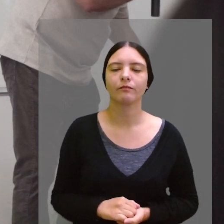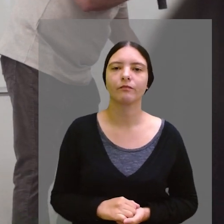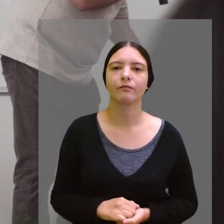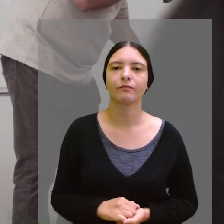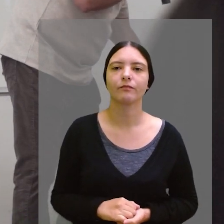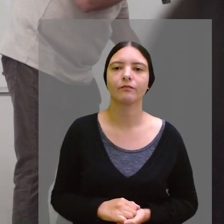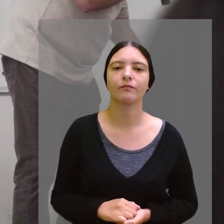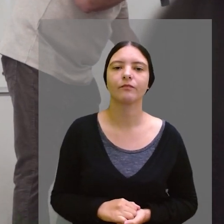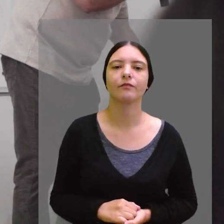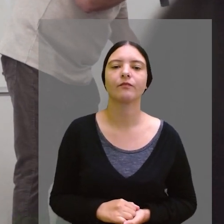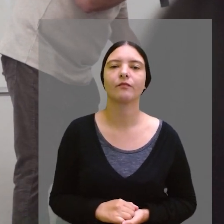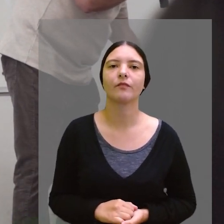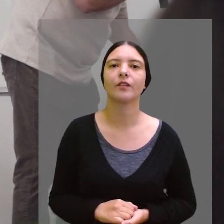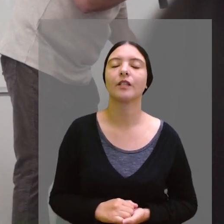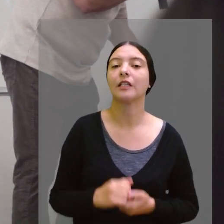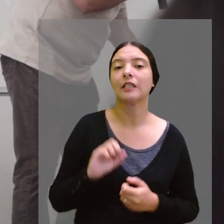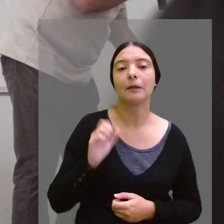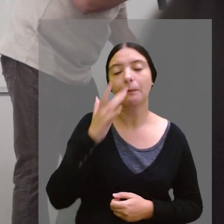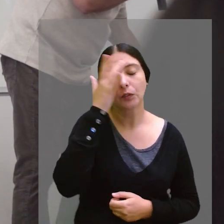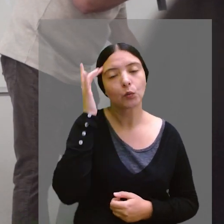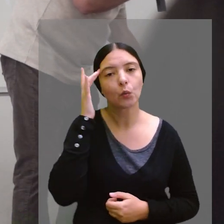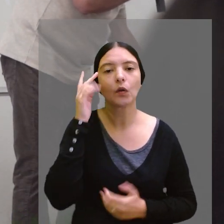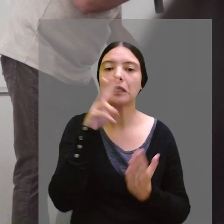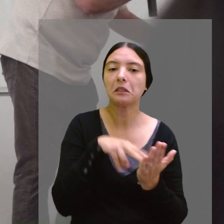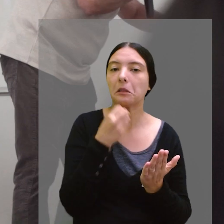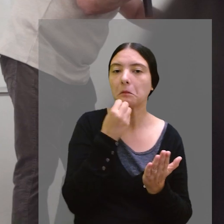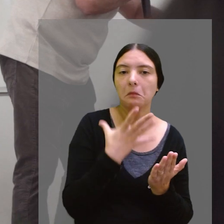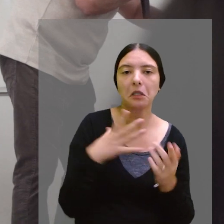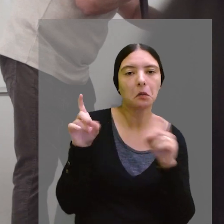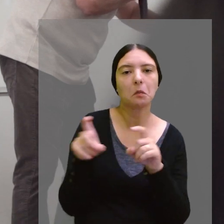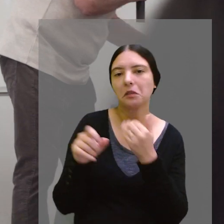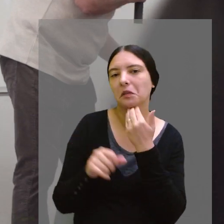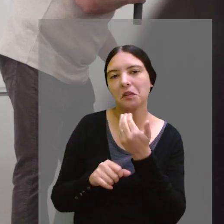E aqui uma questão, para ser bom leitor, não adianta computador.